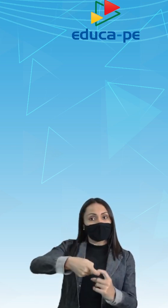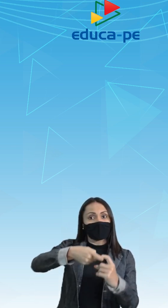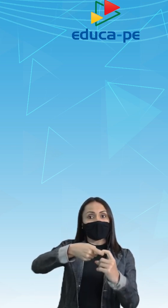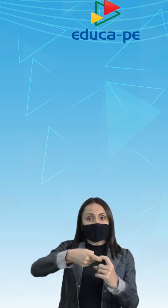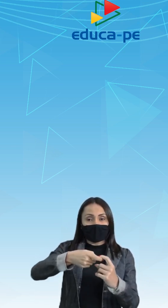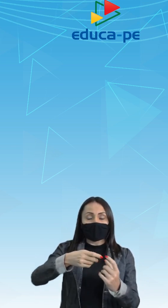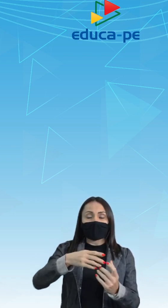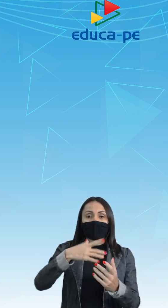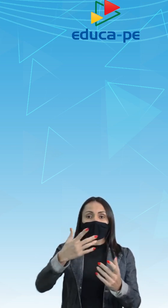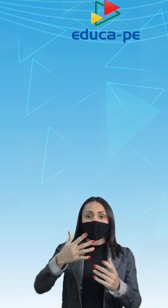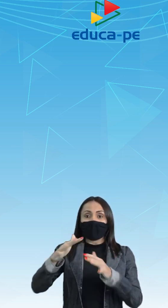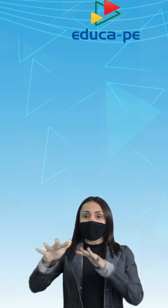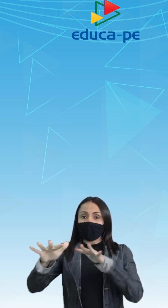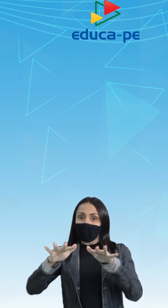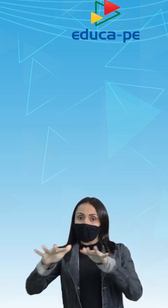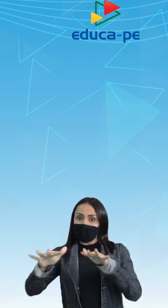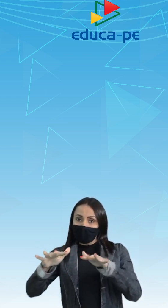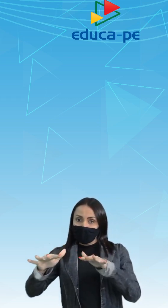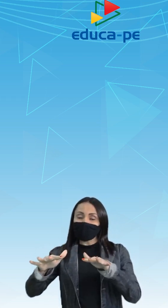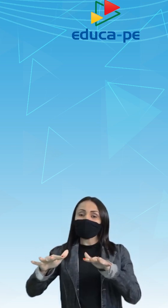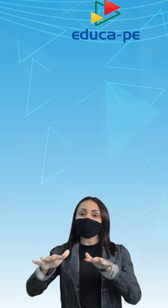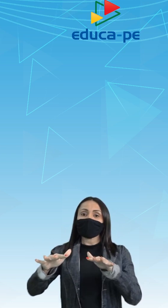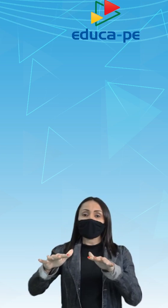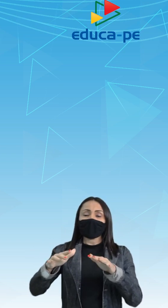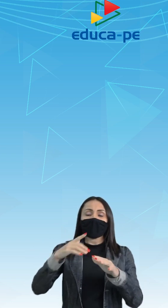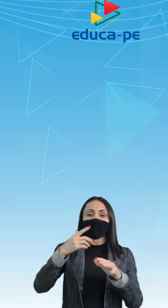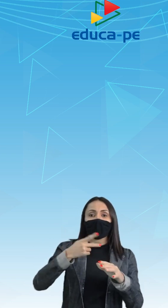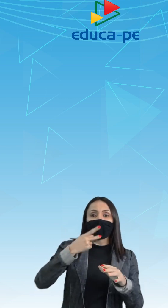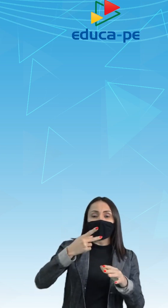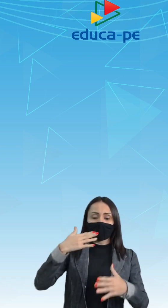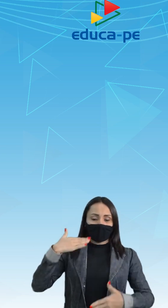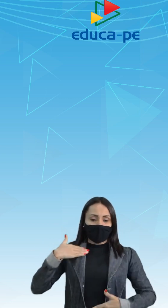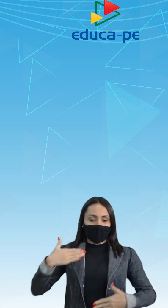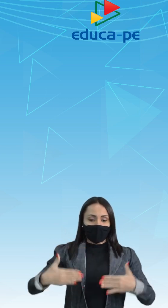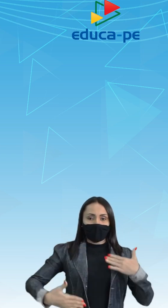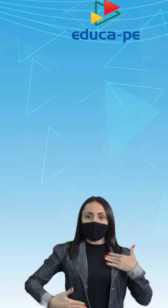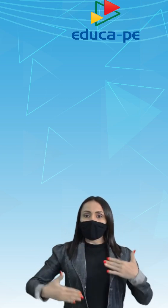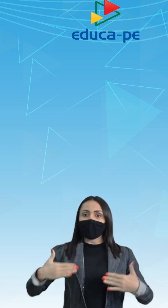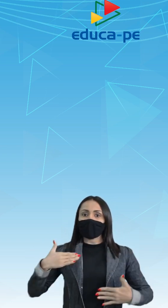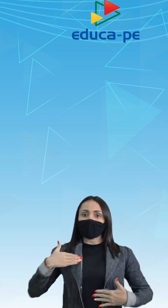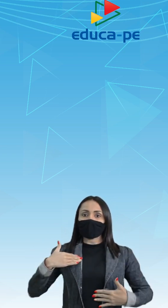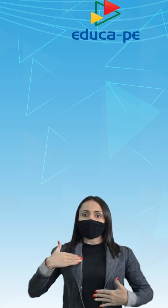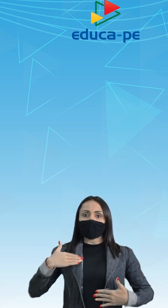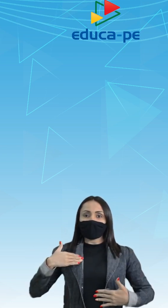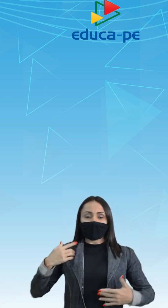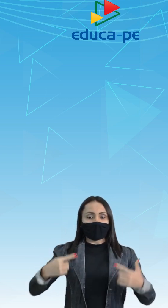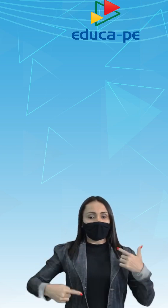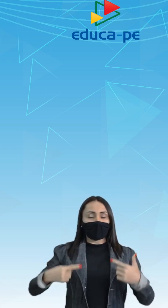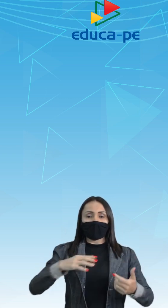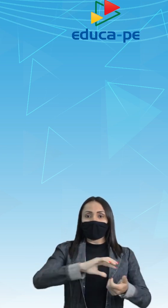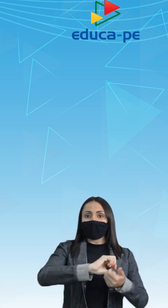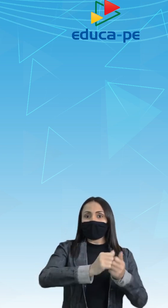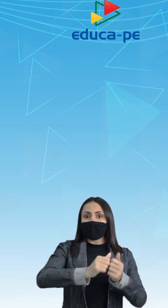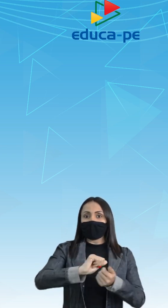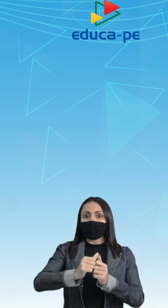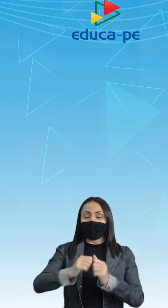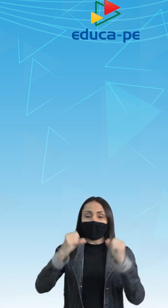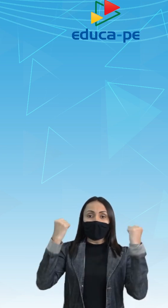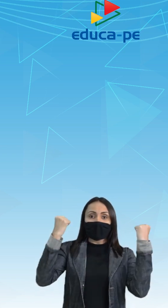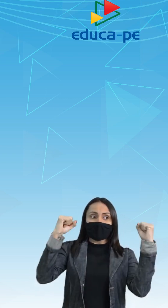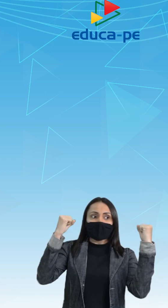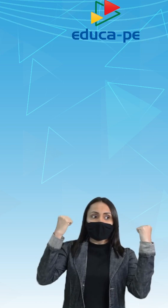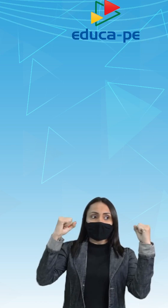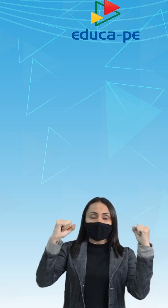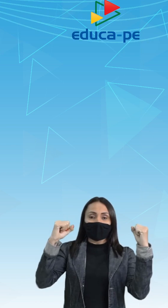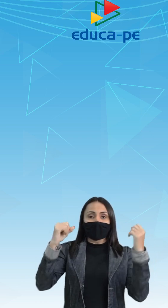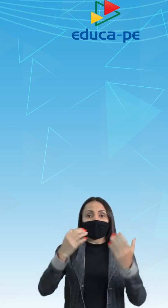e locomoção, eu tenho que falar do corpo, o corpo que se adapta ao exercício.